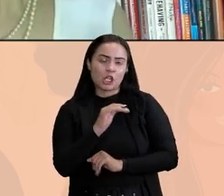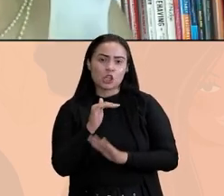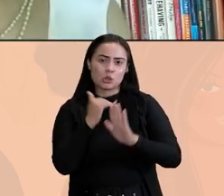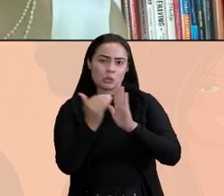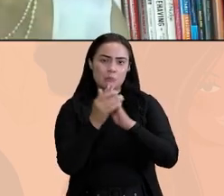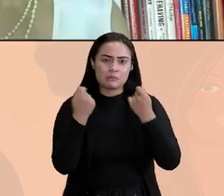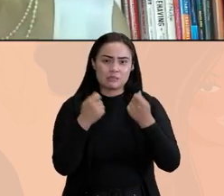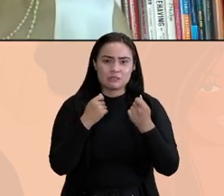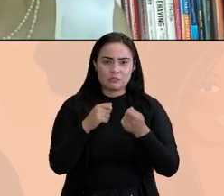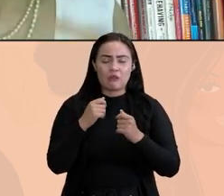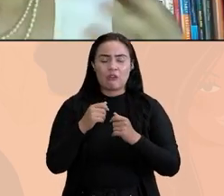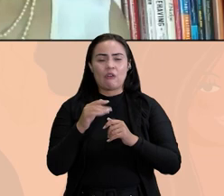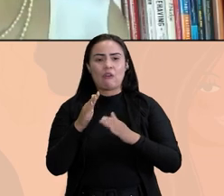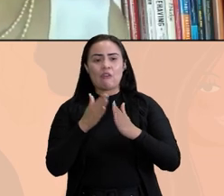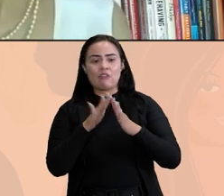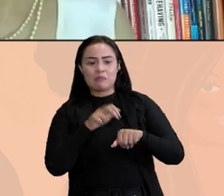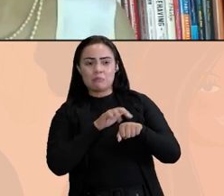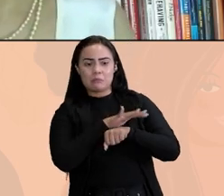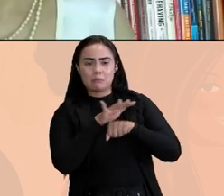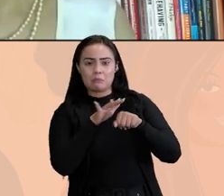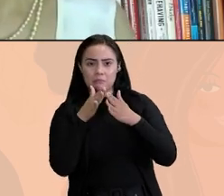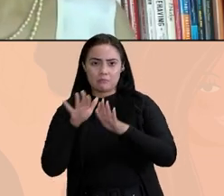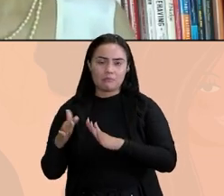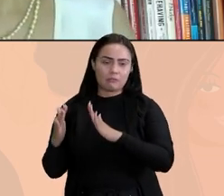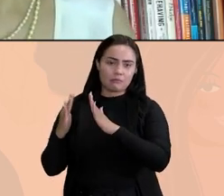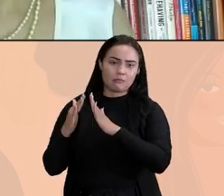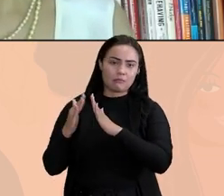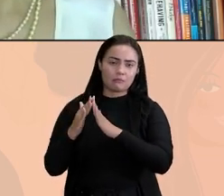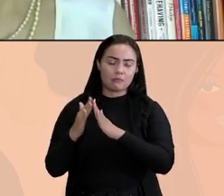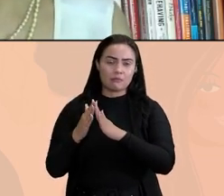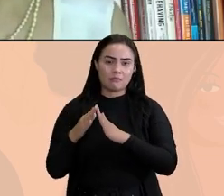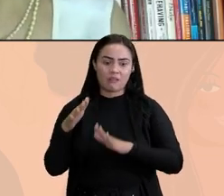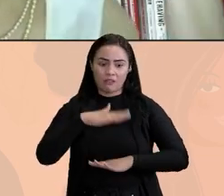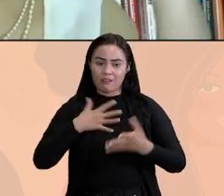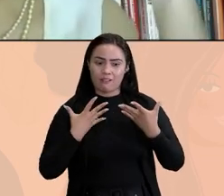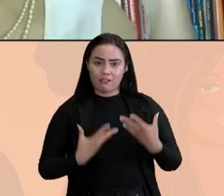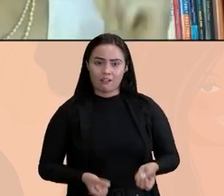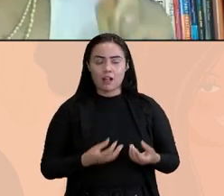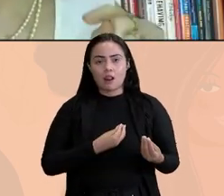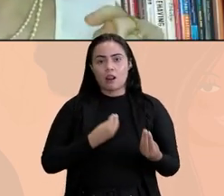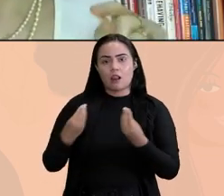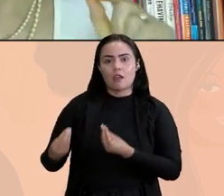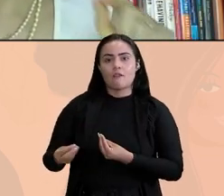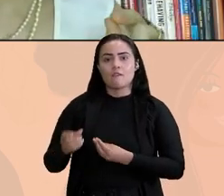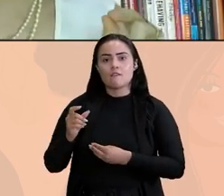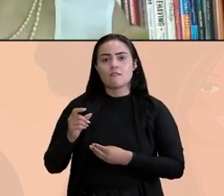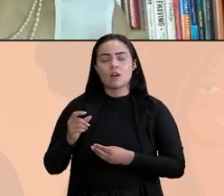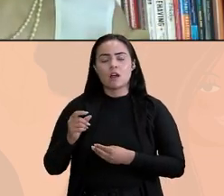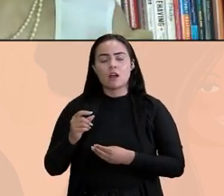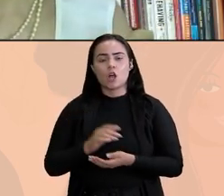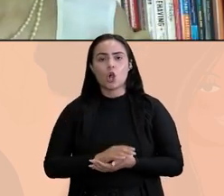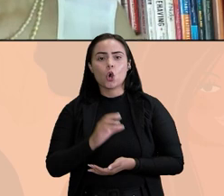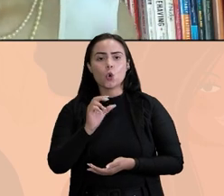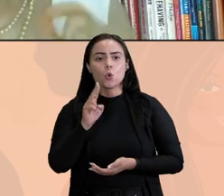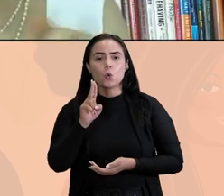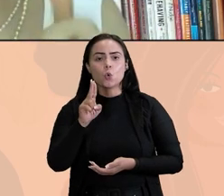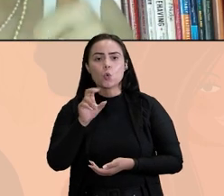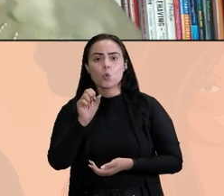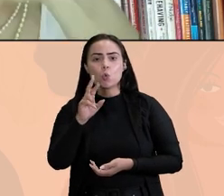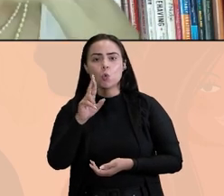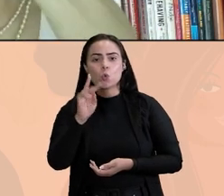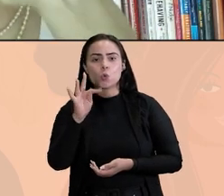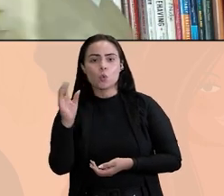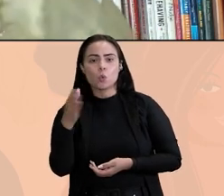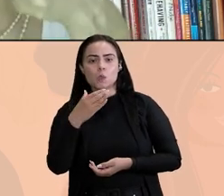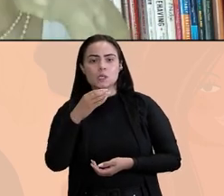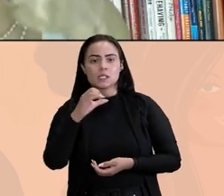quarentena. Então, essa sobrecarga leva a uma espécie de curto-circuito da nossa mente que